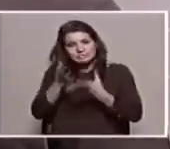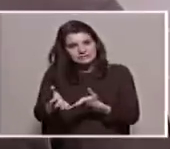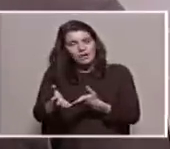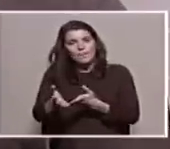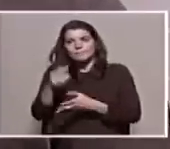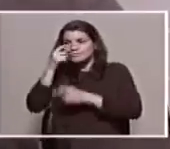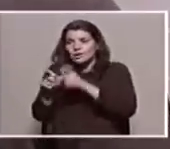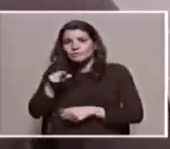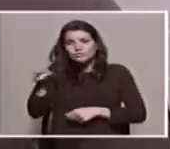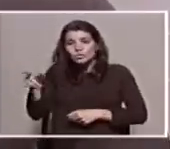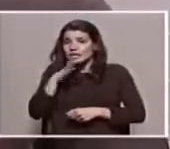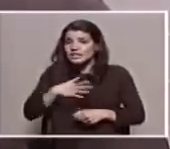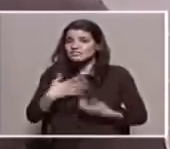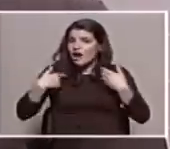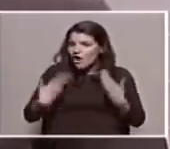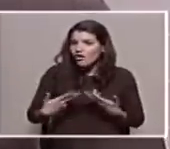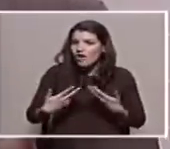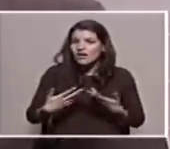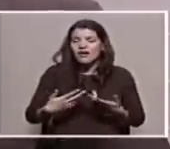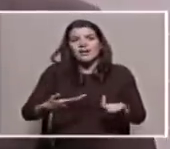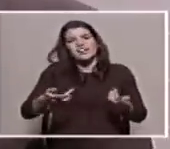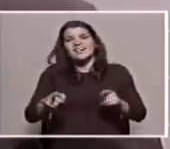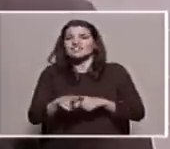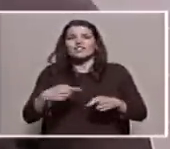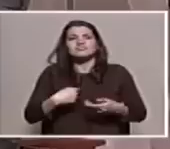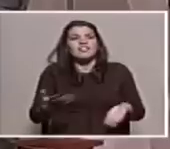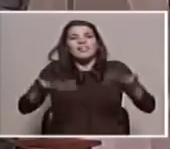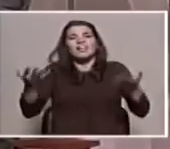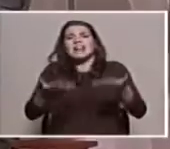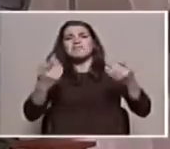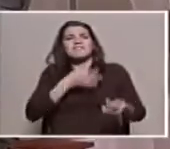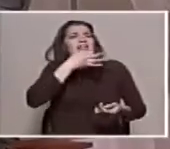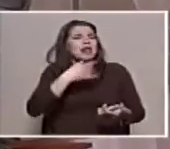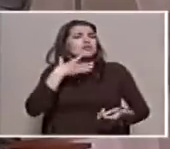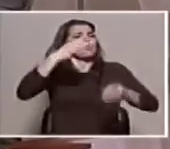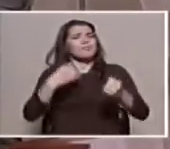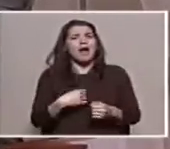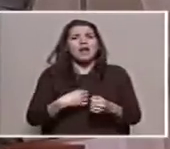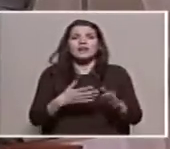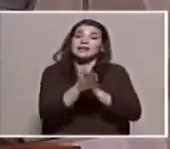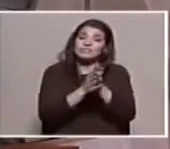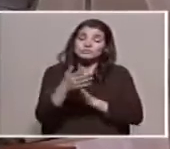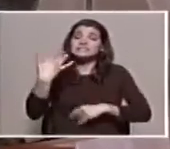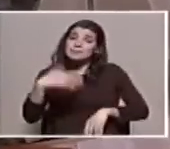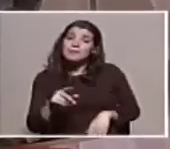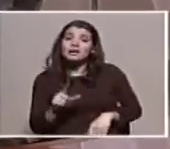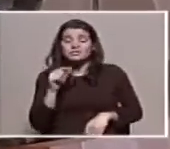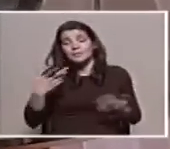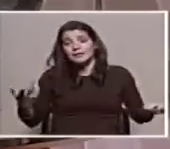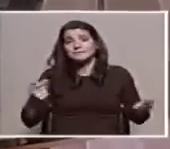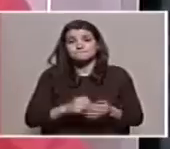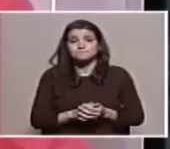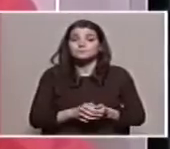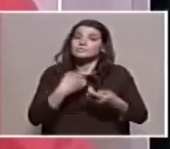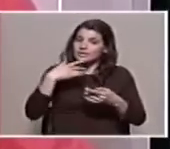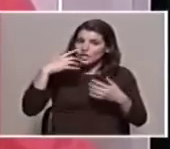da dessa liberdade que nós hoje em dia temos baliz banal é banalizada e mal utilizada uhum temos Sem dúvida